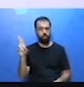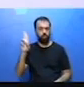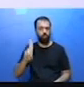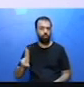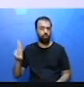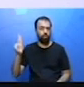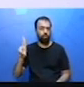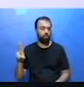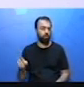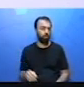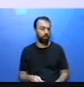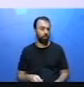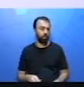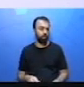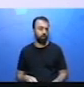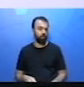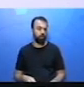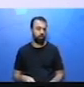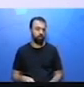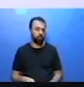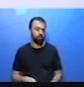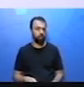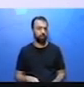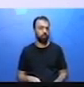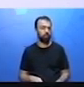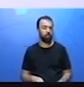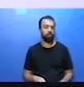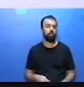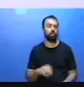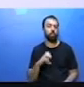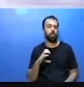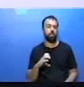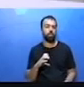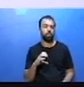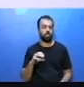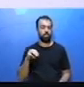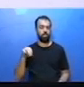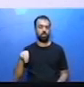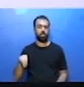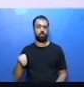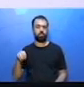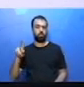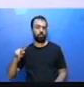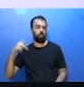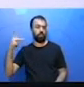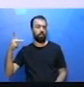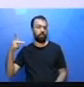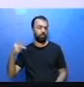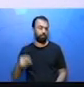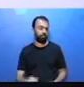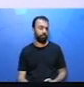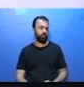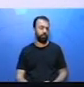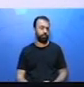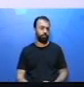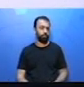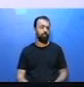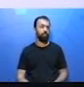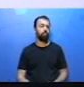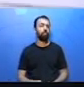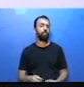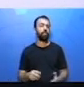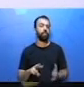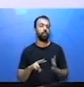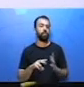Então, sempre que fala alguma coisa ao quadrado, centímetro quadrado, metro quadrado, qualquer coisa ao quadrado, é a